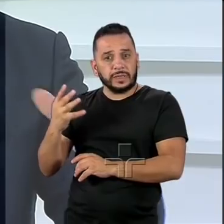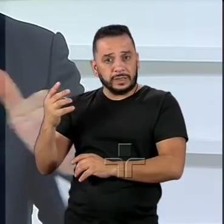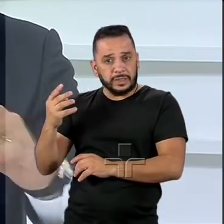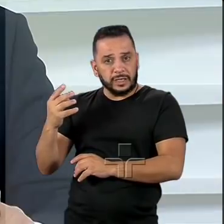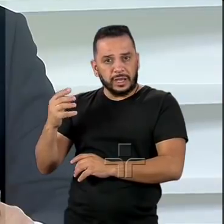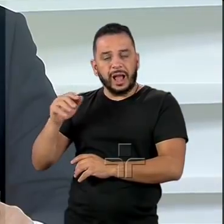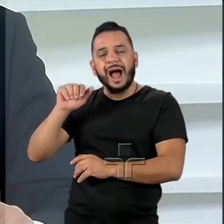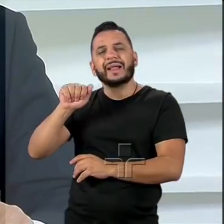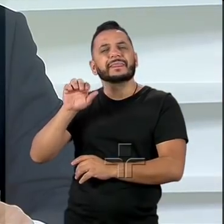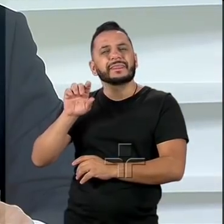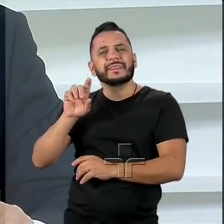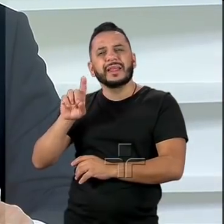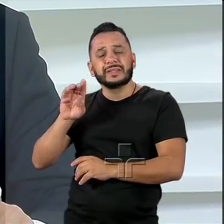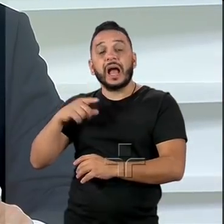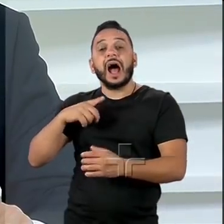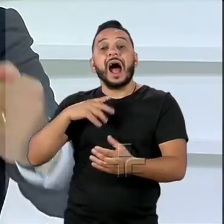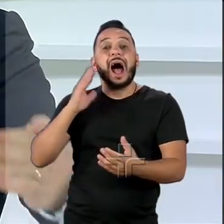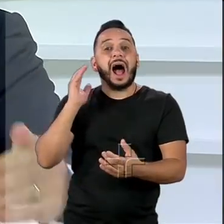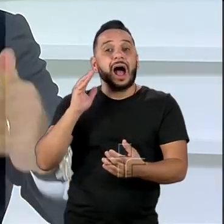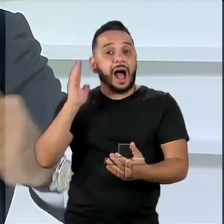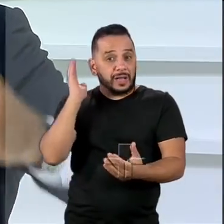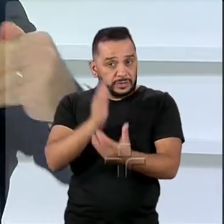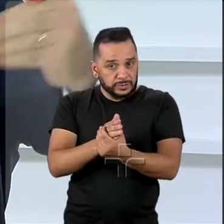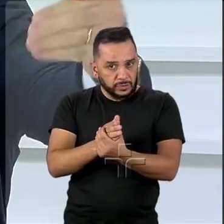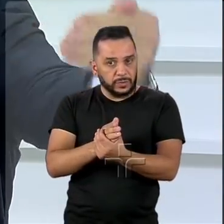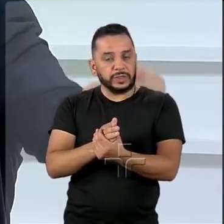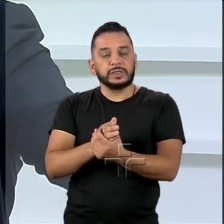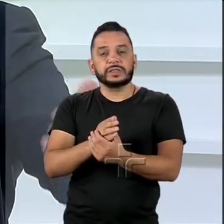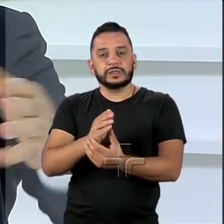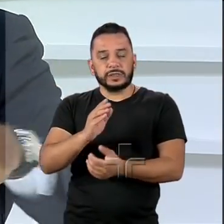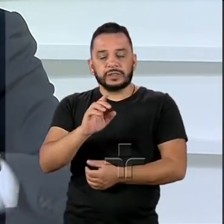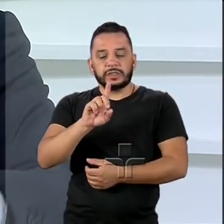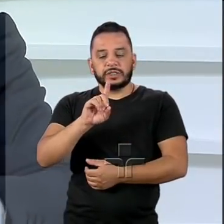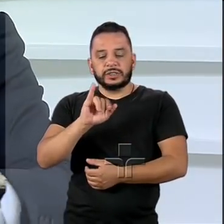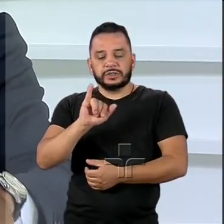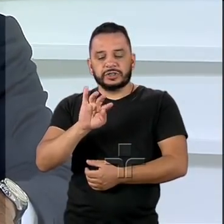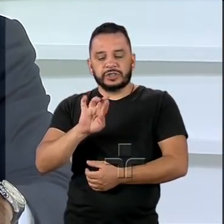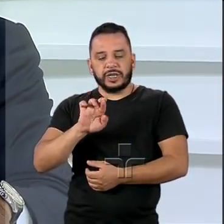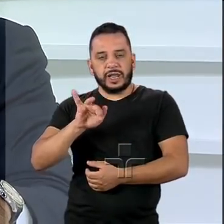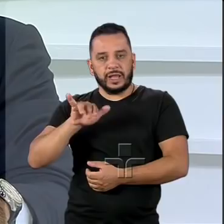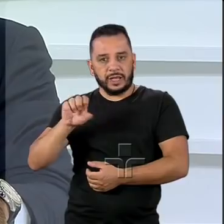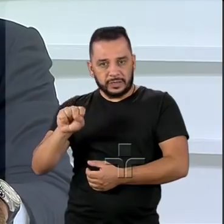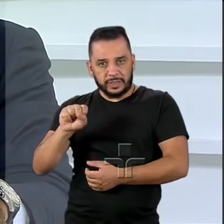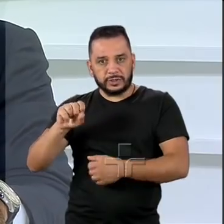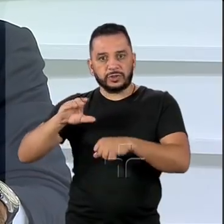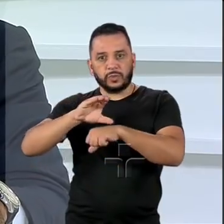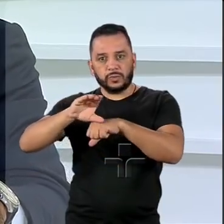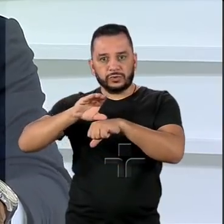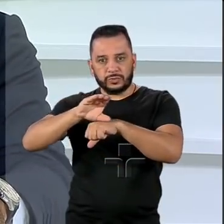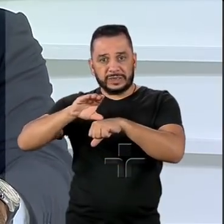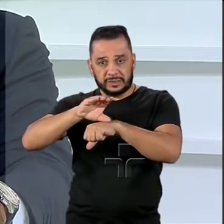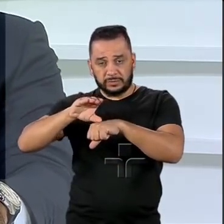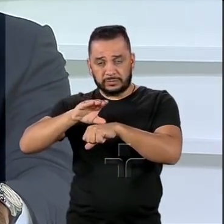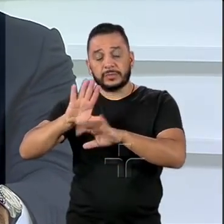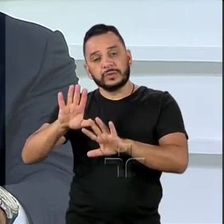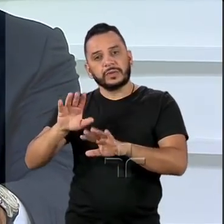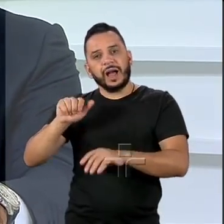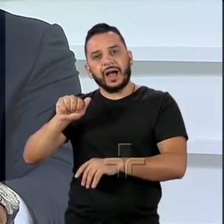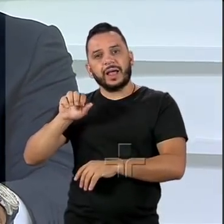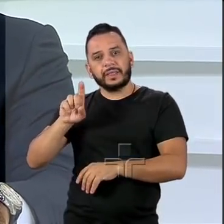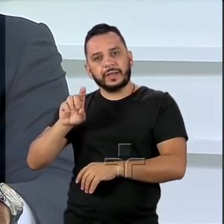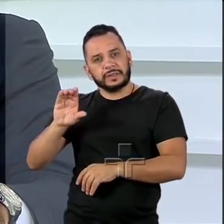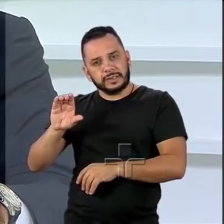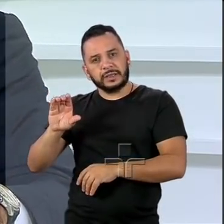ADCs? As ações diretas, declaratórias, de constitucionalidade, número 43 e 44, que discutem exatamente o